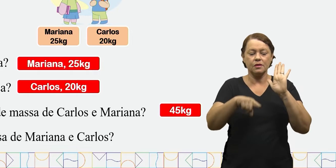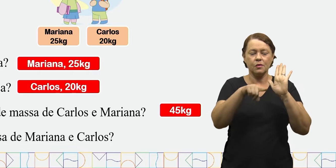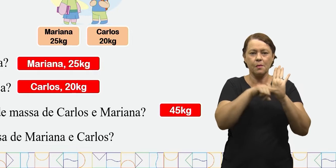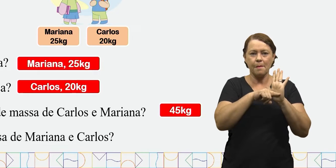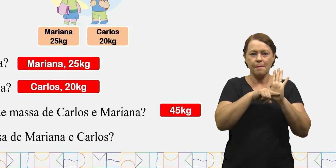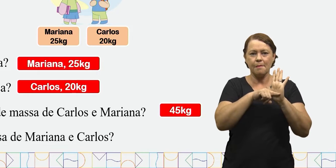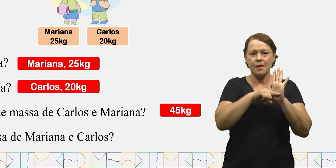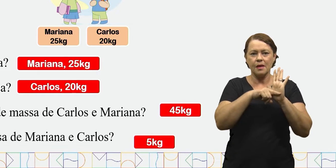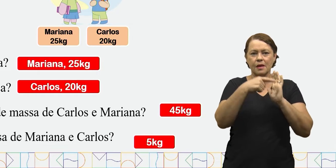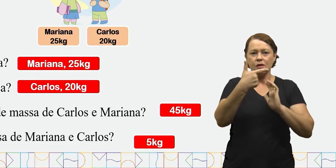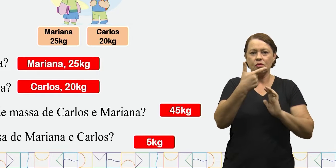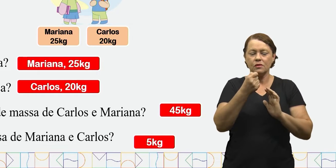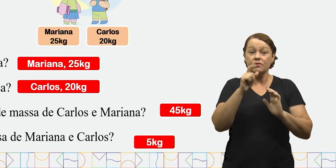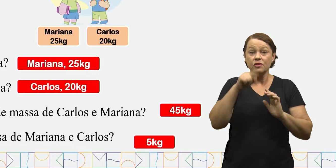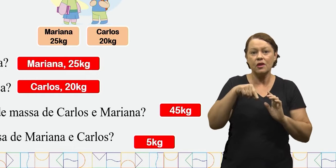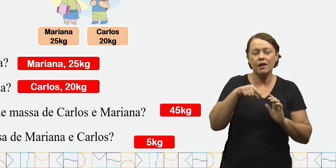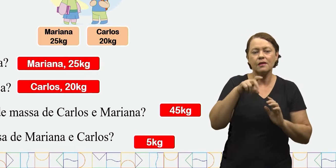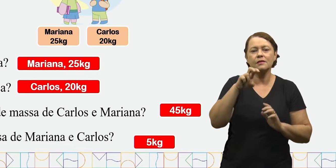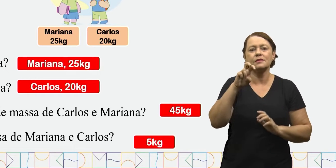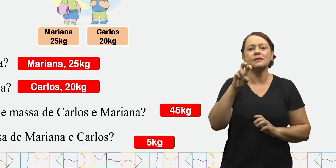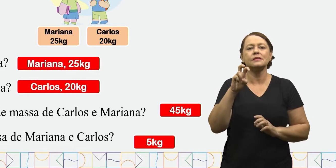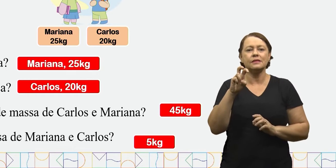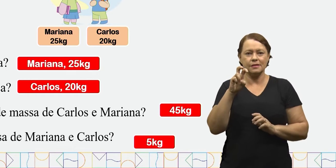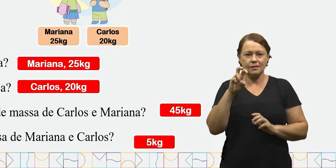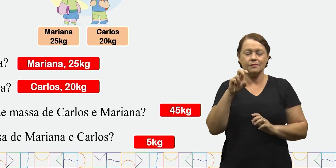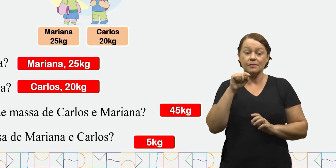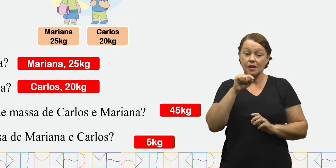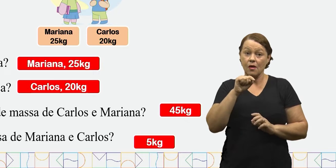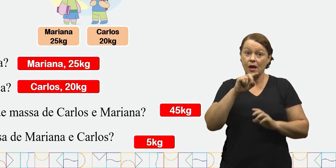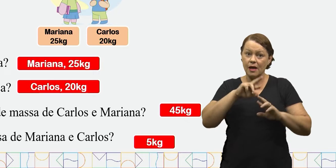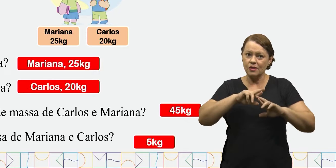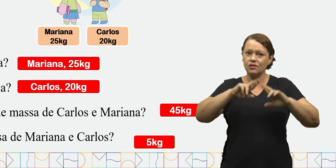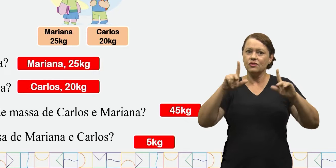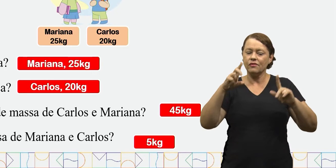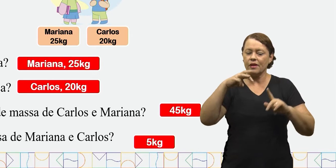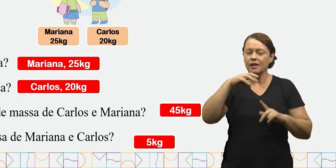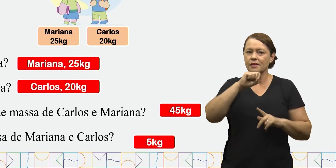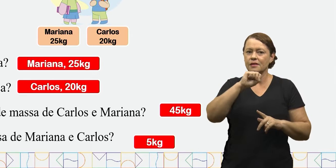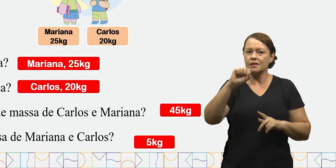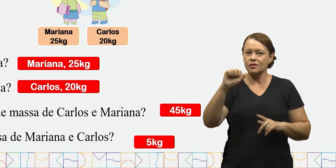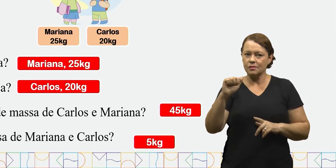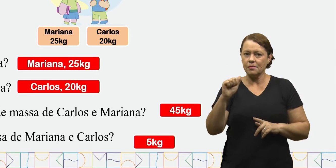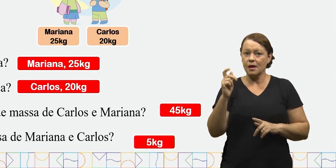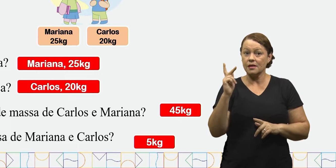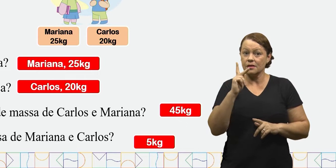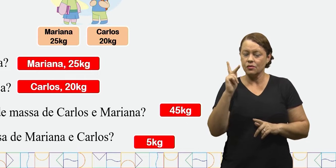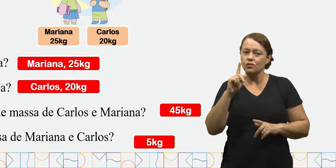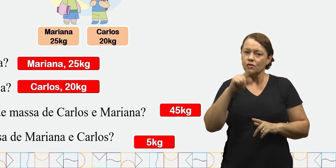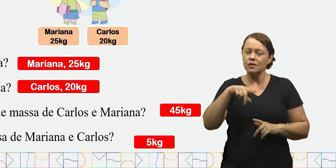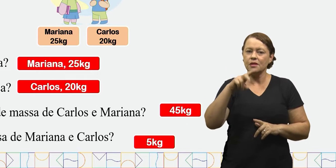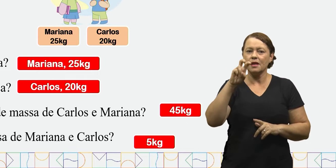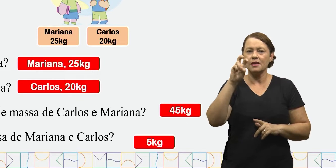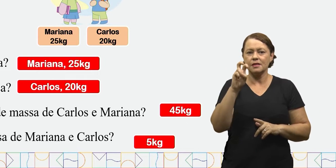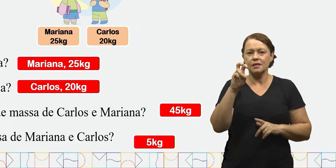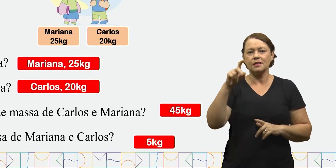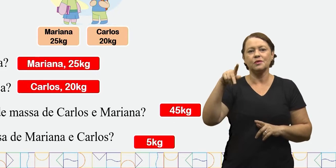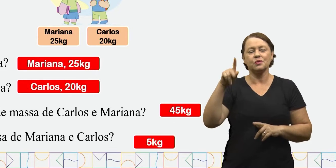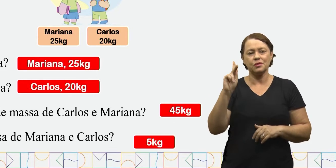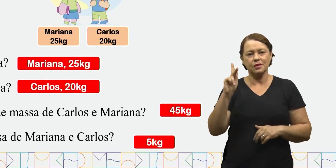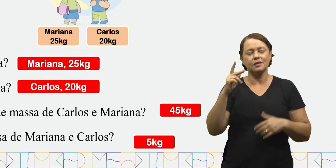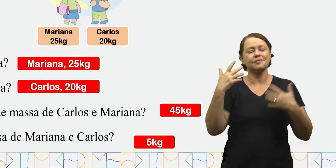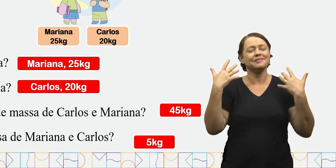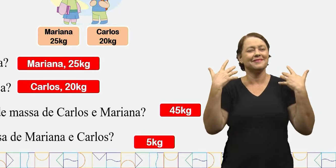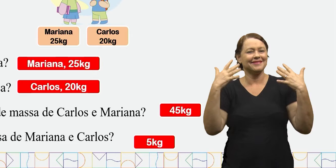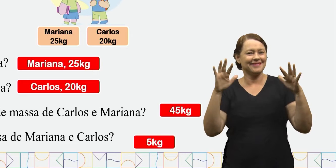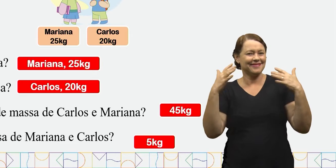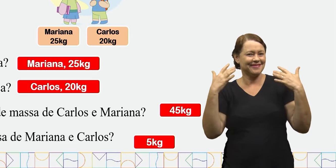menos 20 é 5. Então, a diferença de massa deles é 5